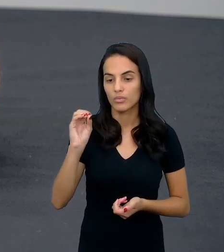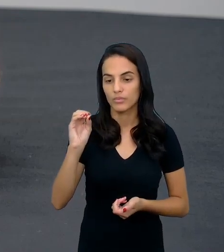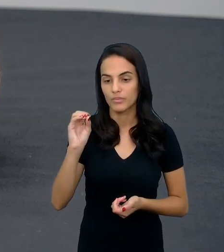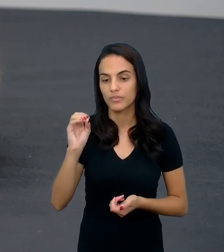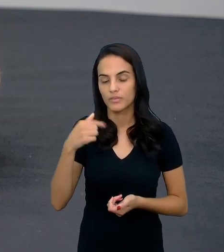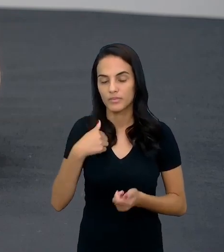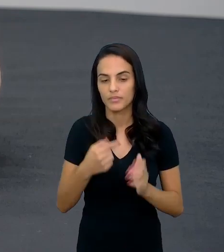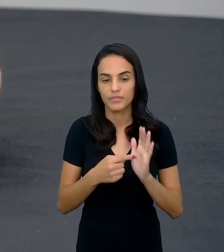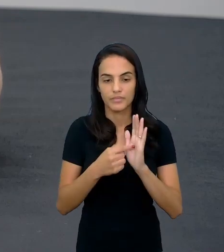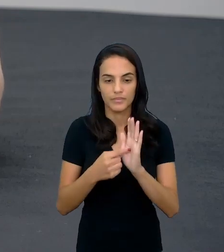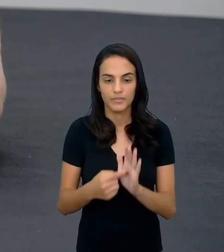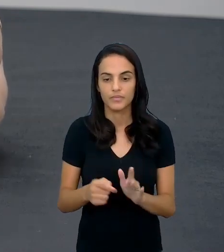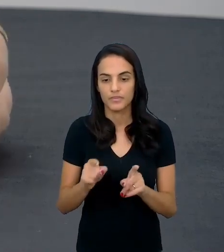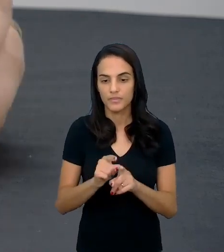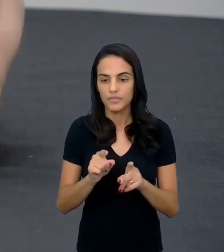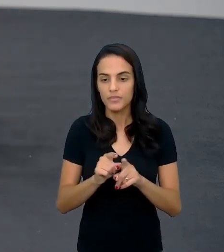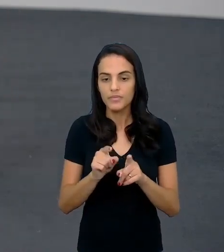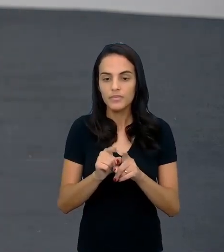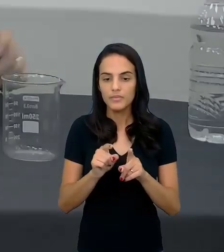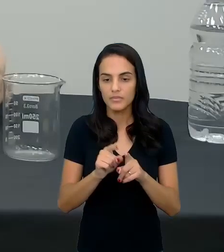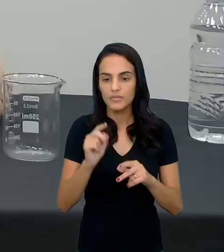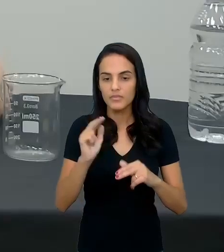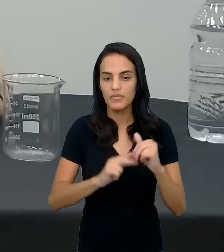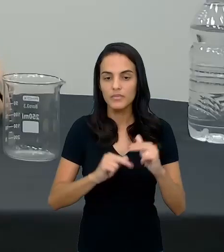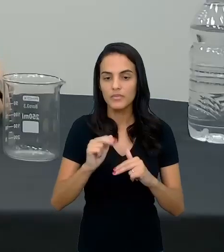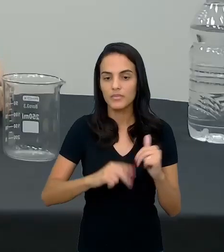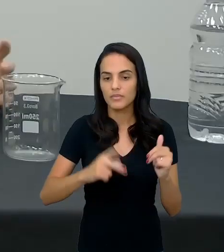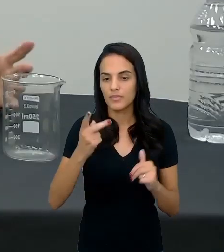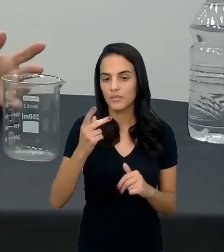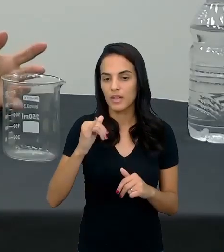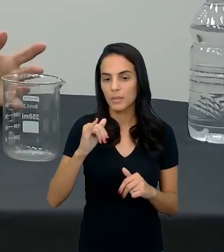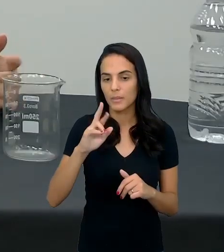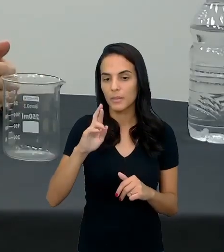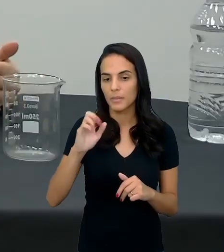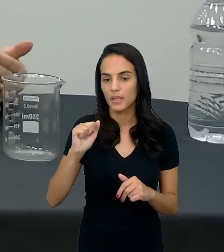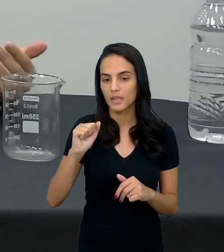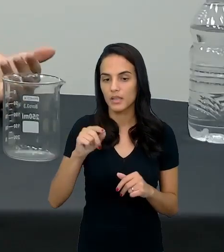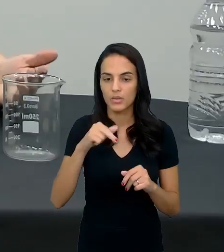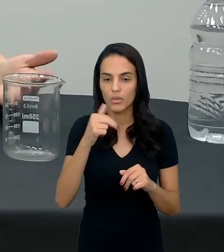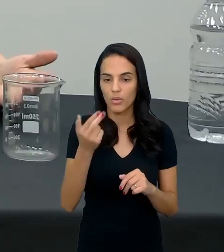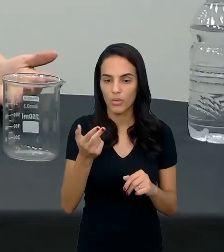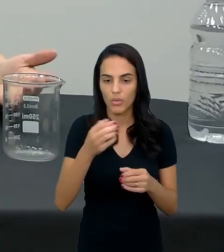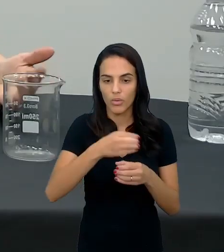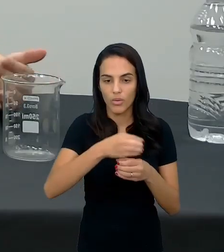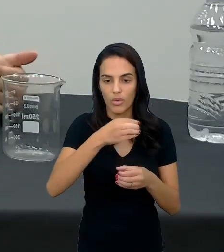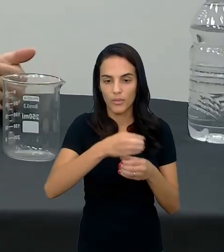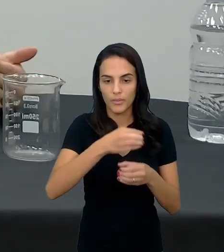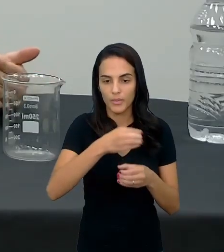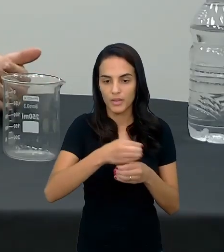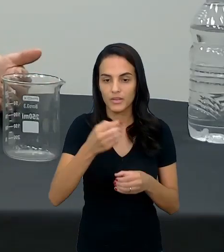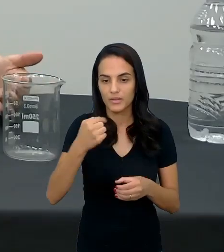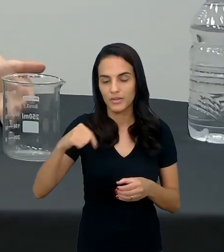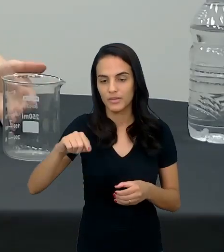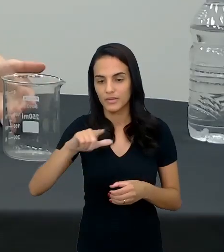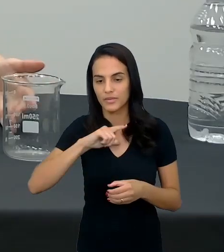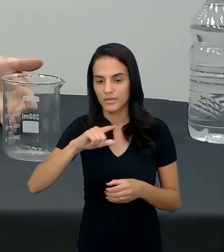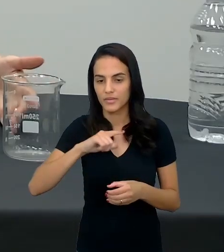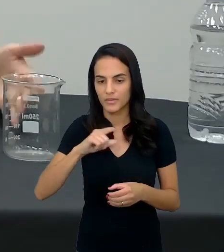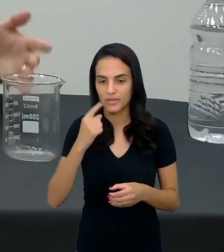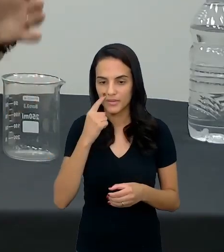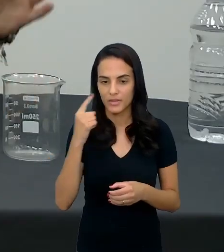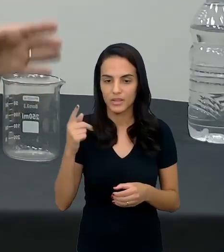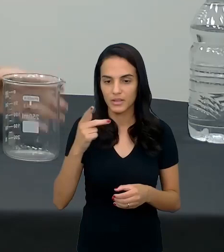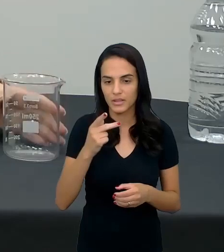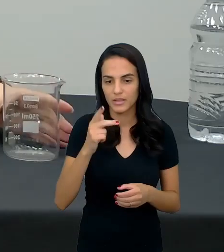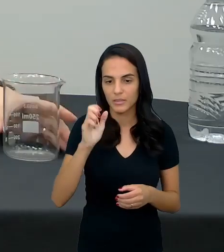deixei para vocês também como materiais, né, pires ou copinhos plásticos, né, mas a gente é muito chique, a gente tem aqui os nossos